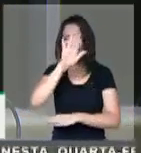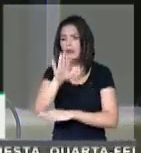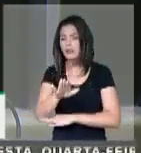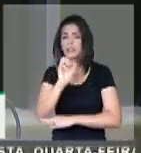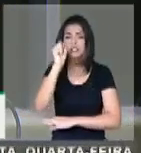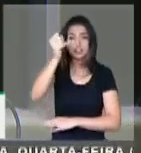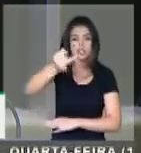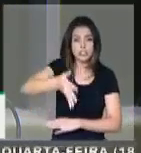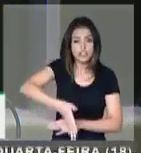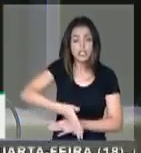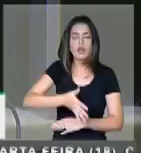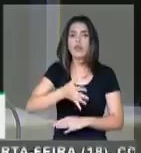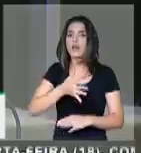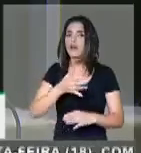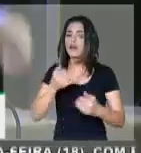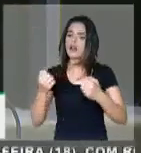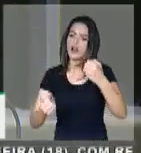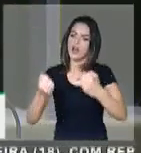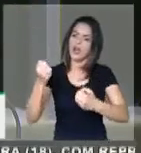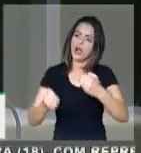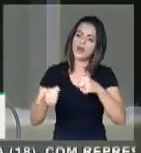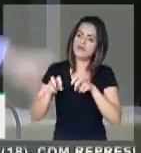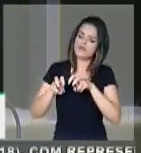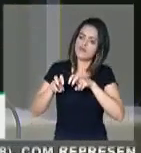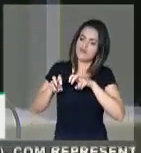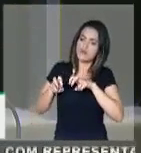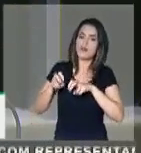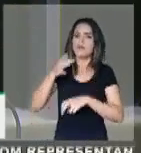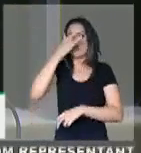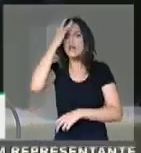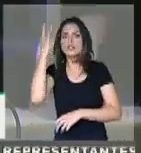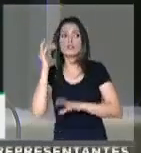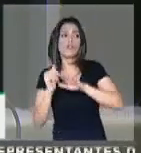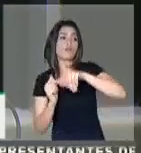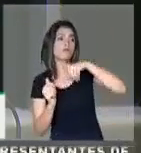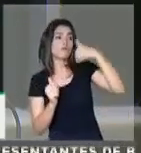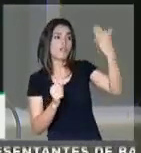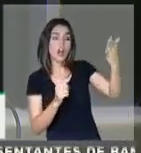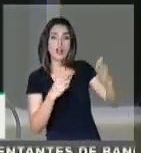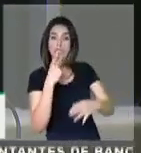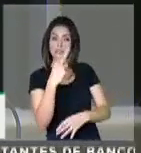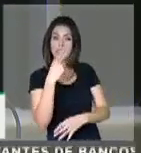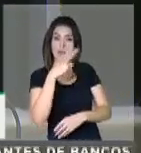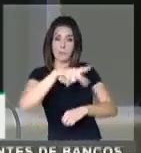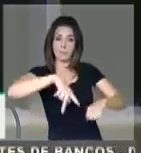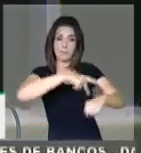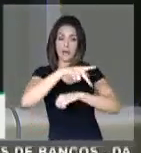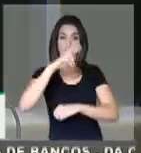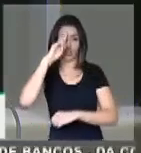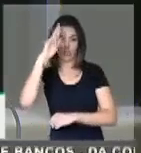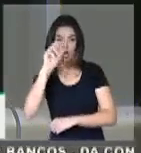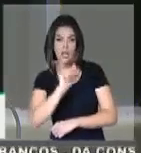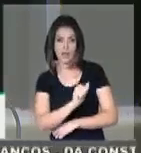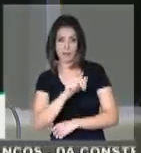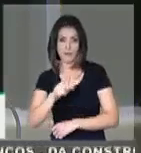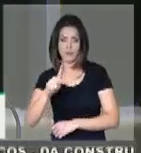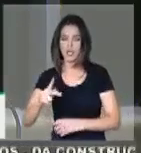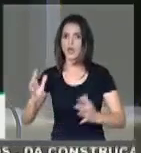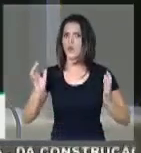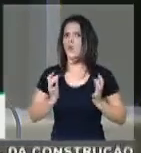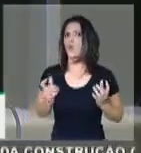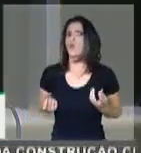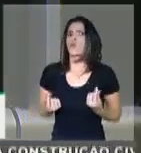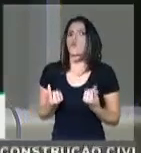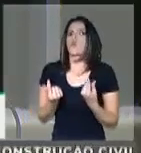carro transportando pessoas. Do outro lado do mundo, os donos dos aplicativos faturando milhões e milhões